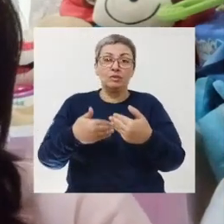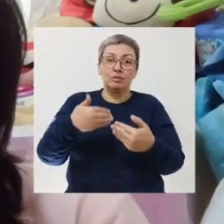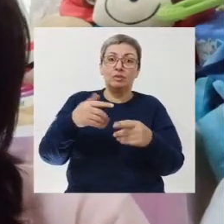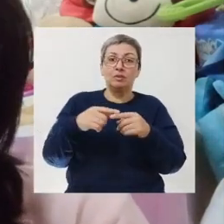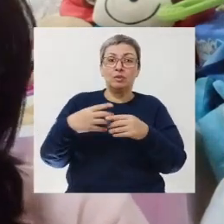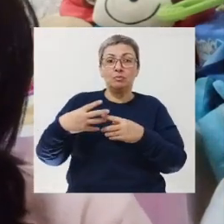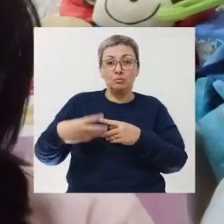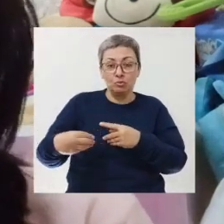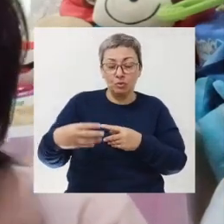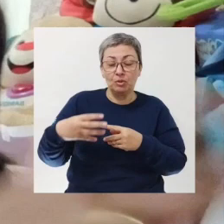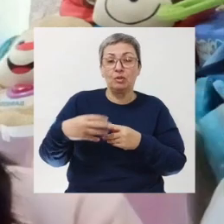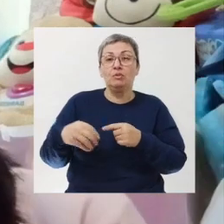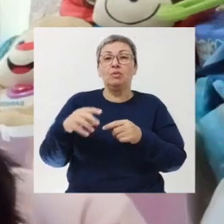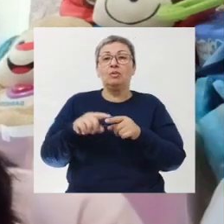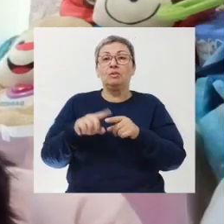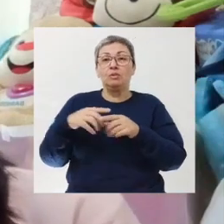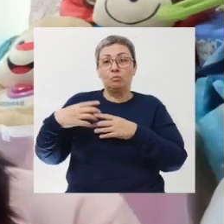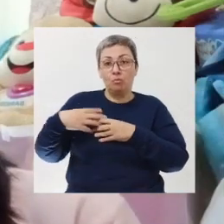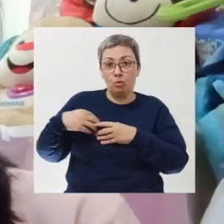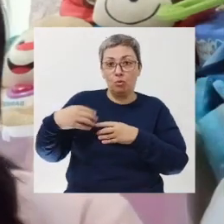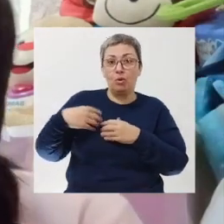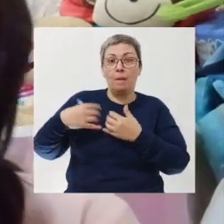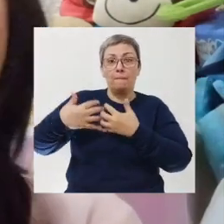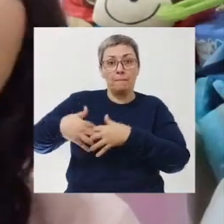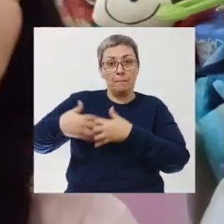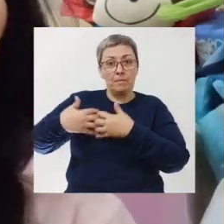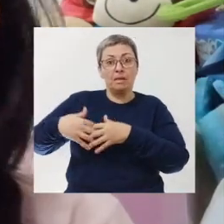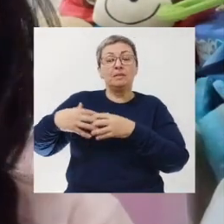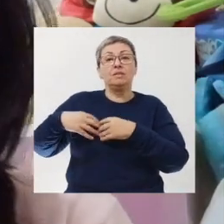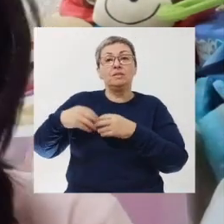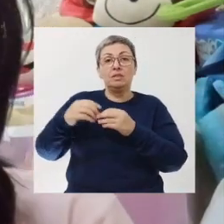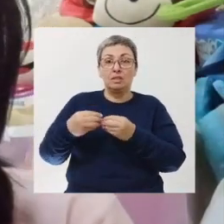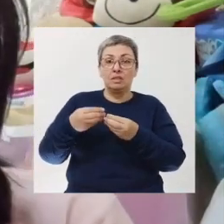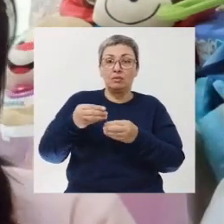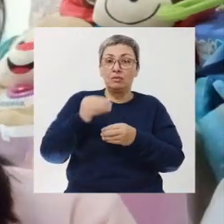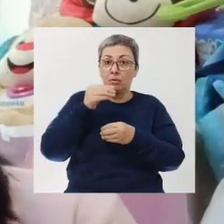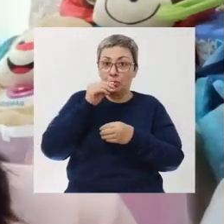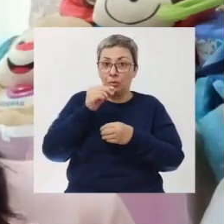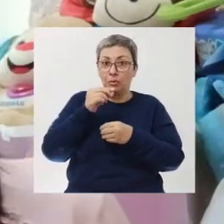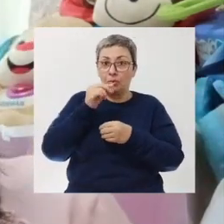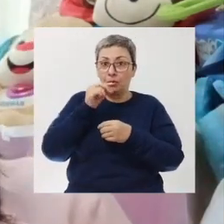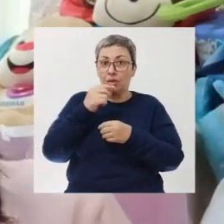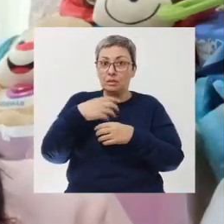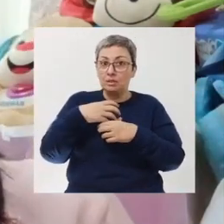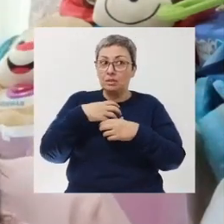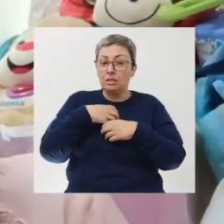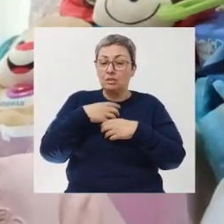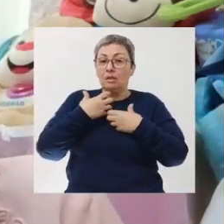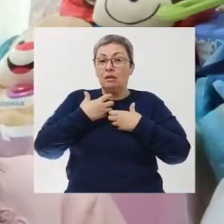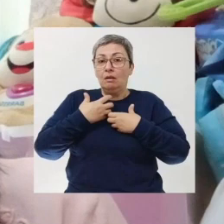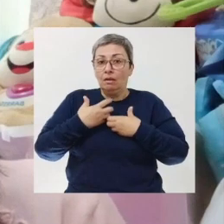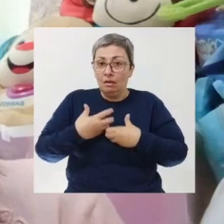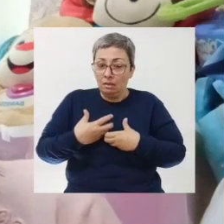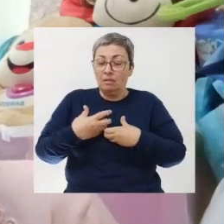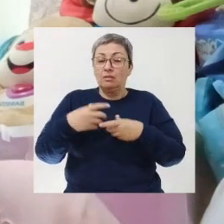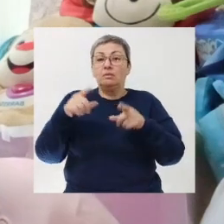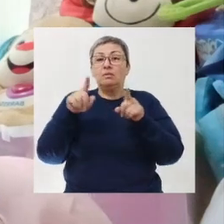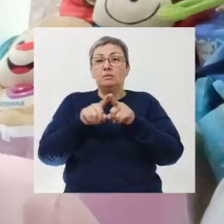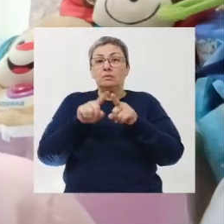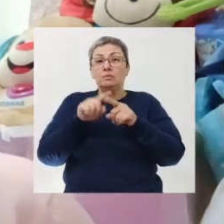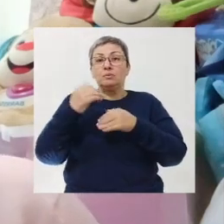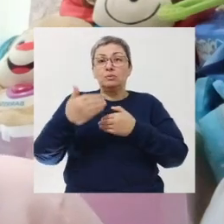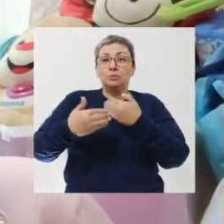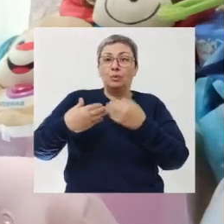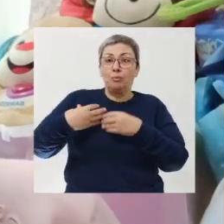gente eu tirava um pouco, eu ordenhava com a maquininha, né, e dava no copinho, quando eu sentia que ela estava muito cansada